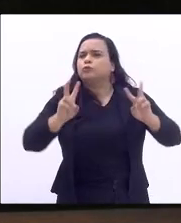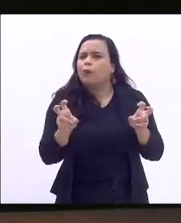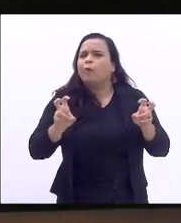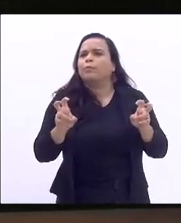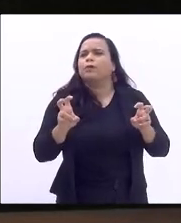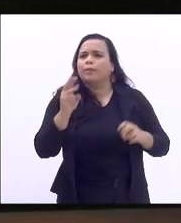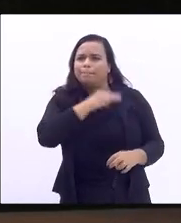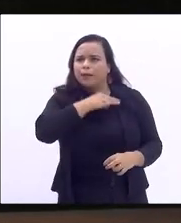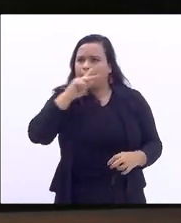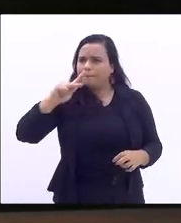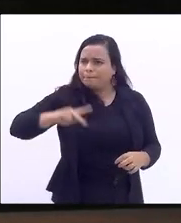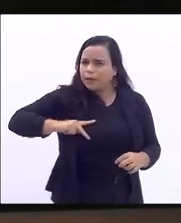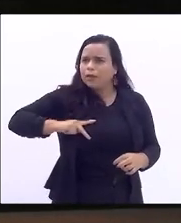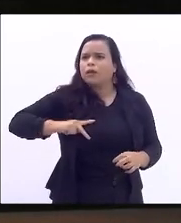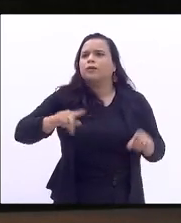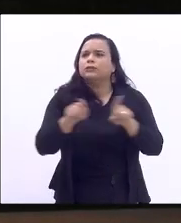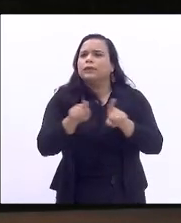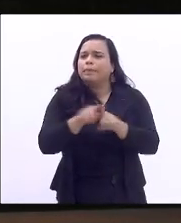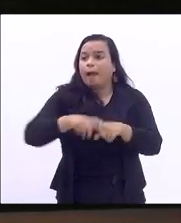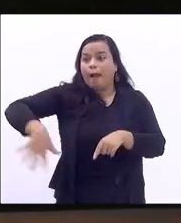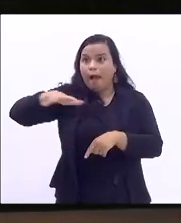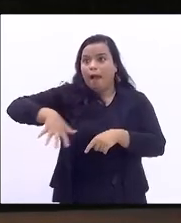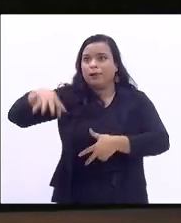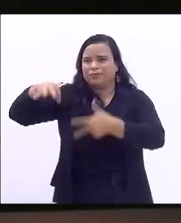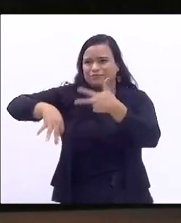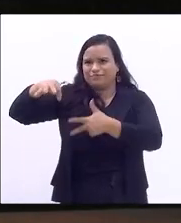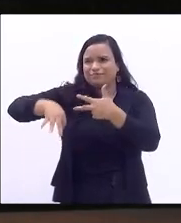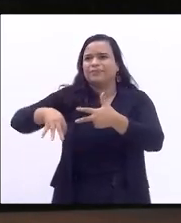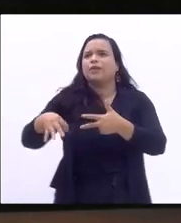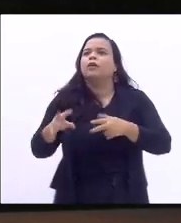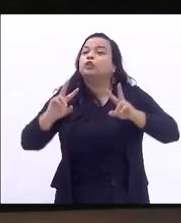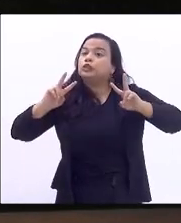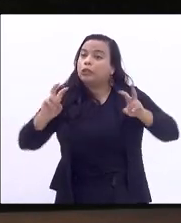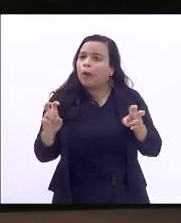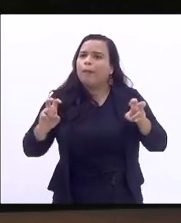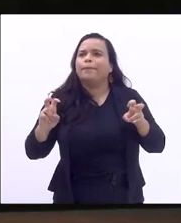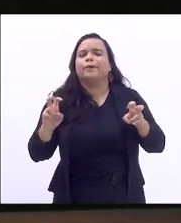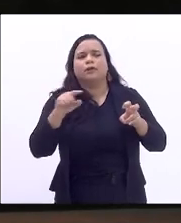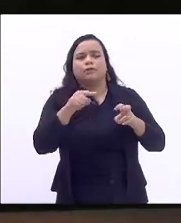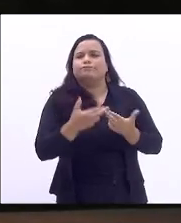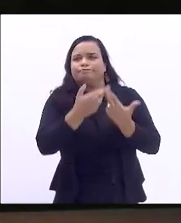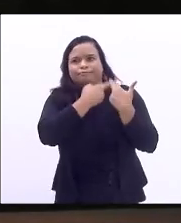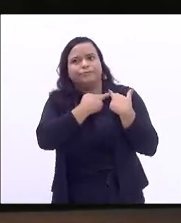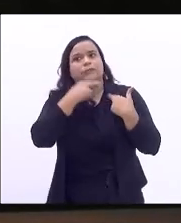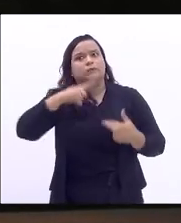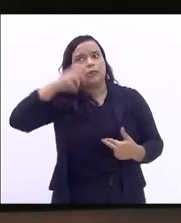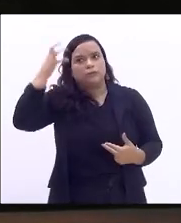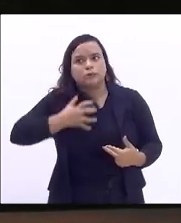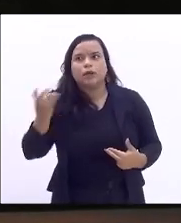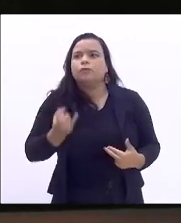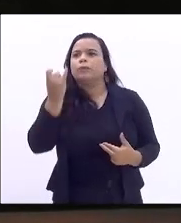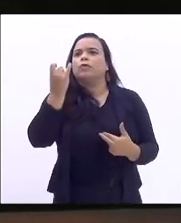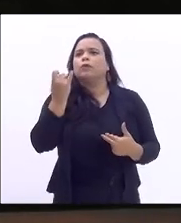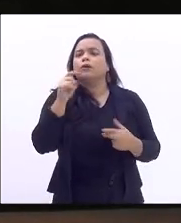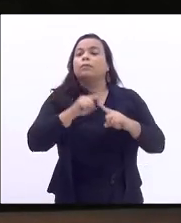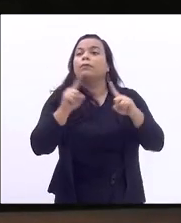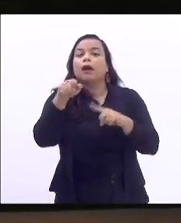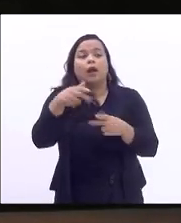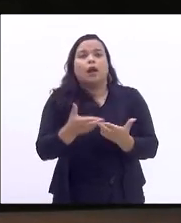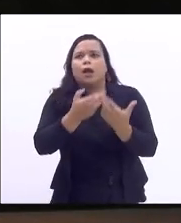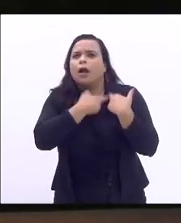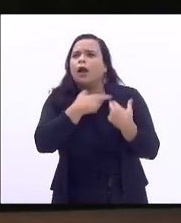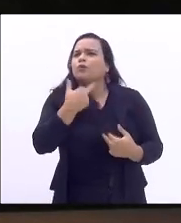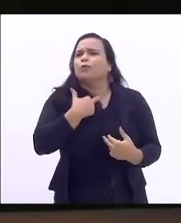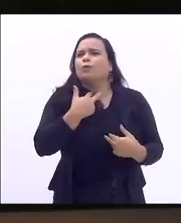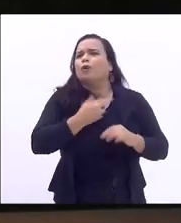relação ao Ministério Público e ao judiciário dá para essa responsabilidade a responsabilidade ela não pode